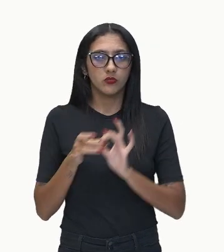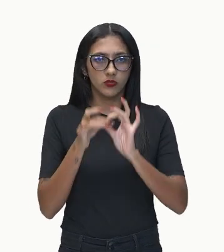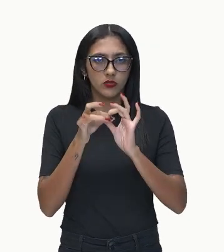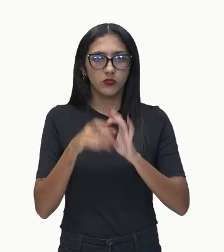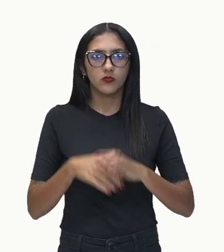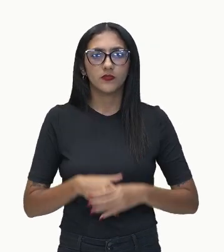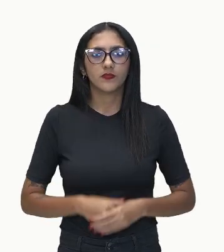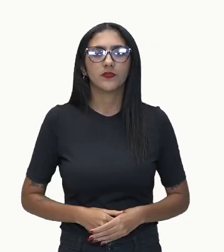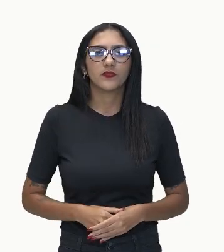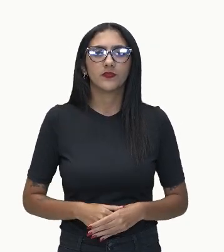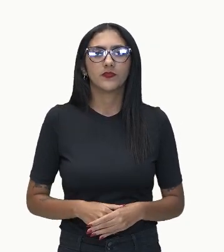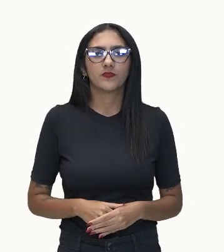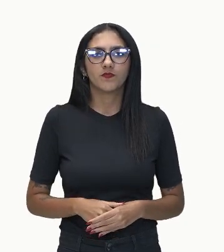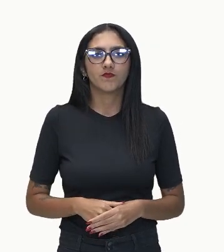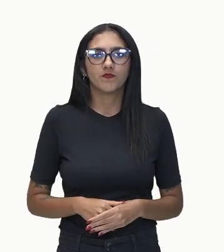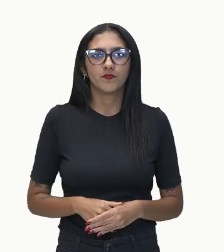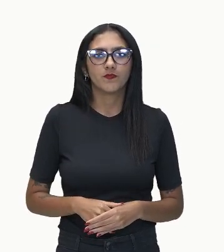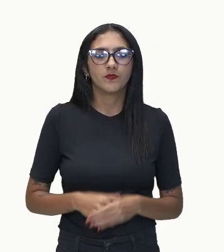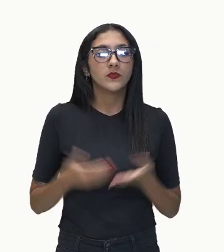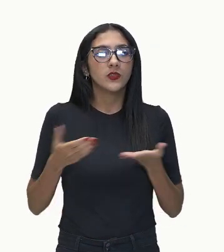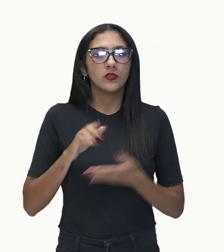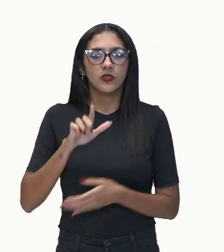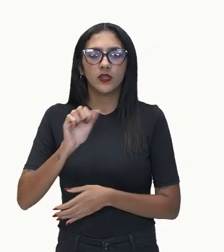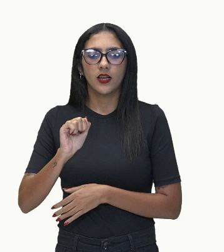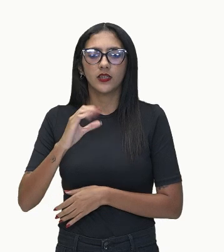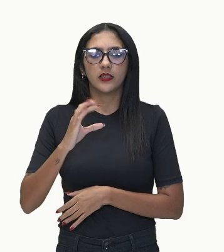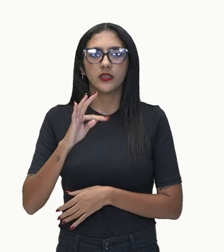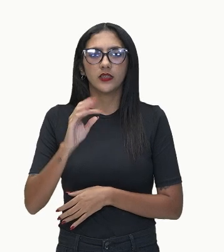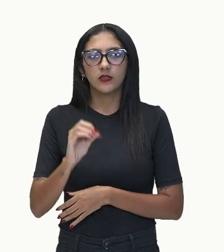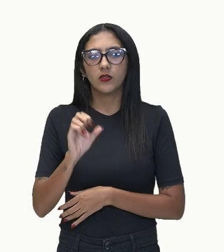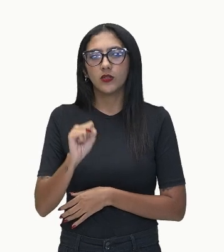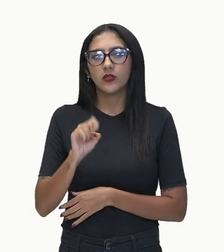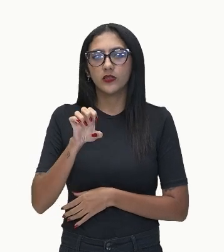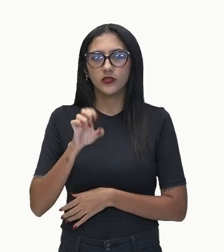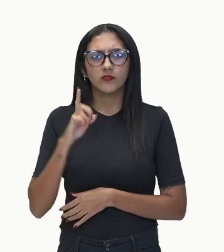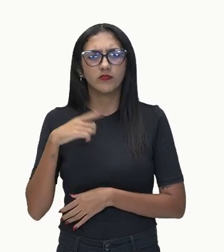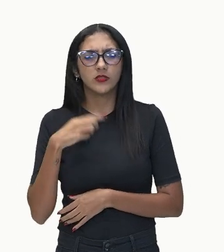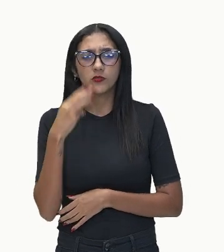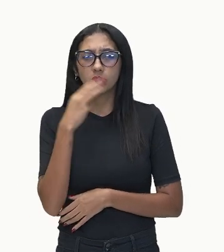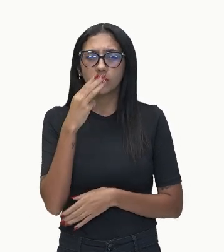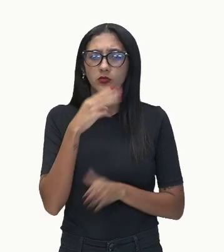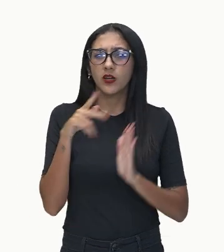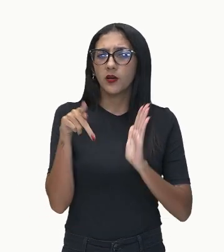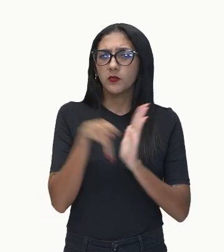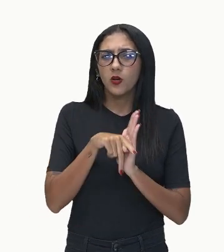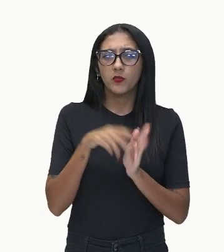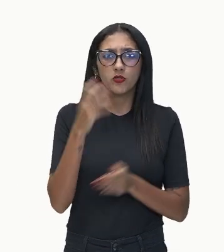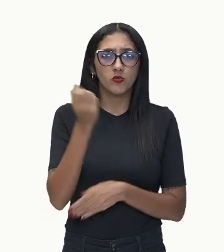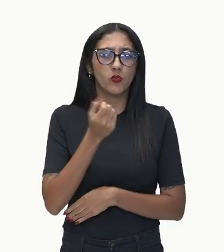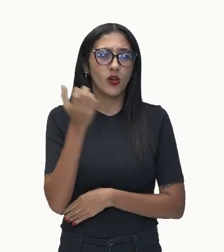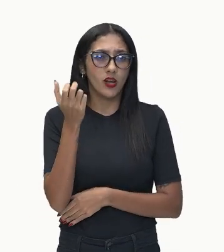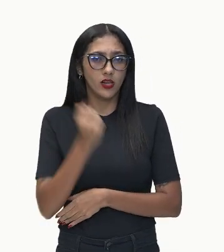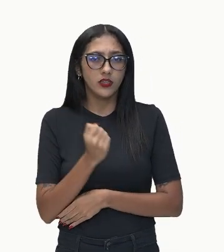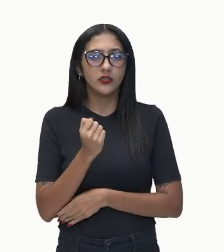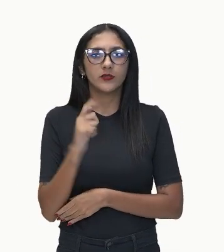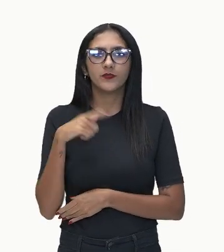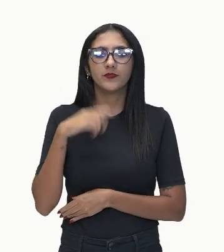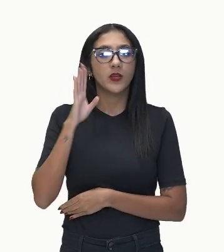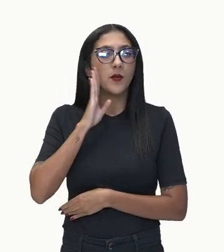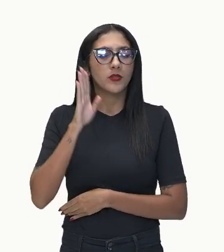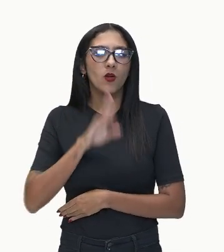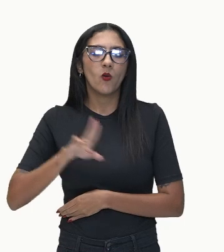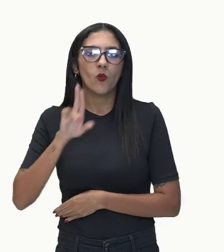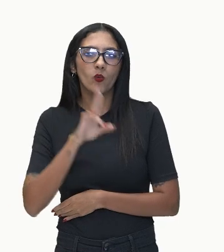ok? E a lactose, o que é a lactose? É aquele açúcar do leite, é a principal fonte de energia para o bebê durante